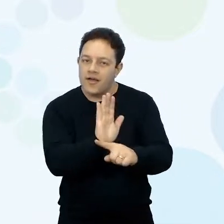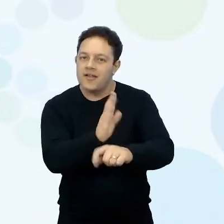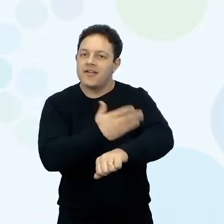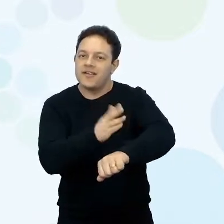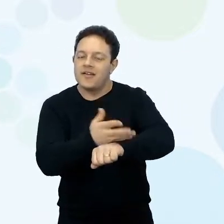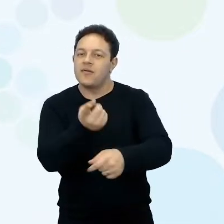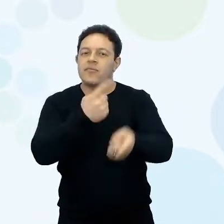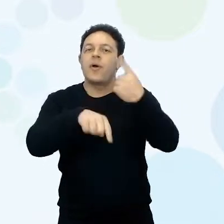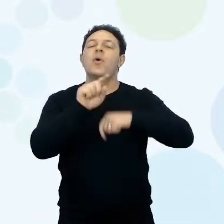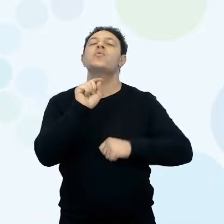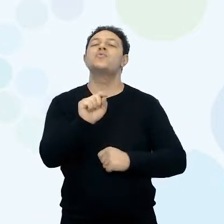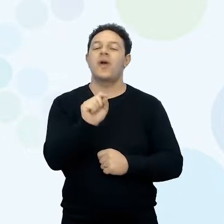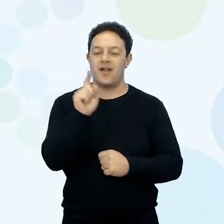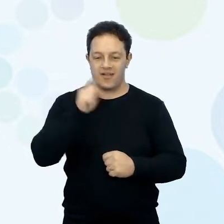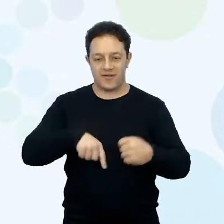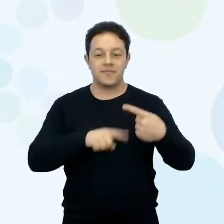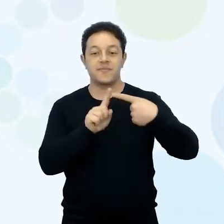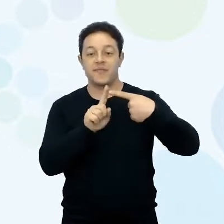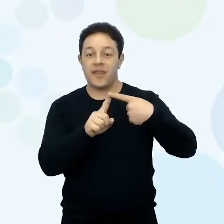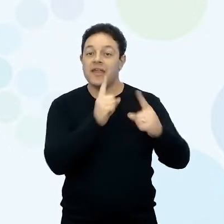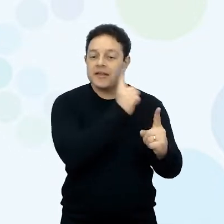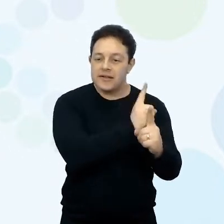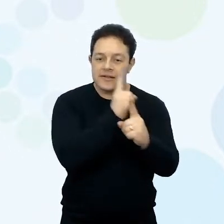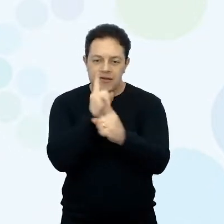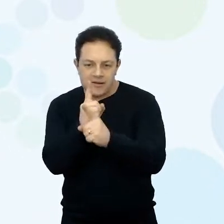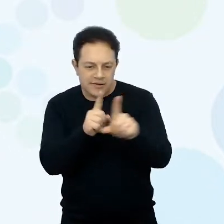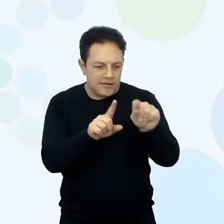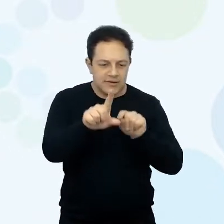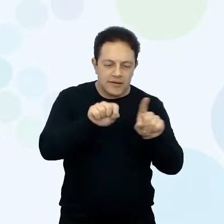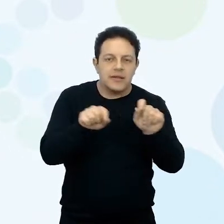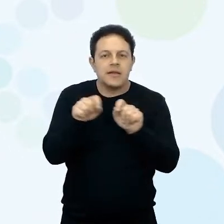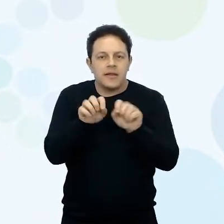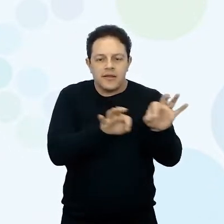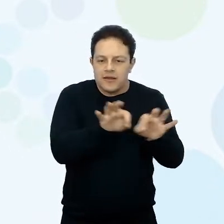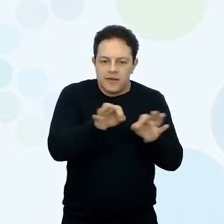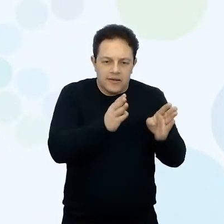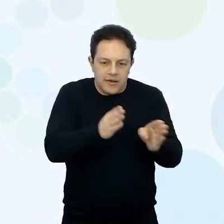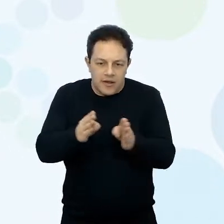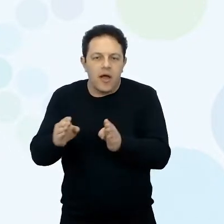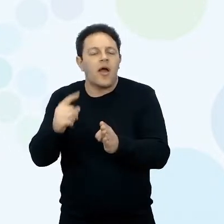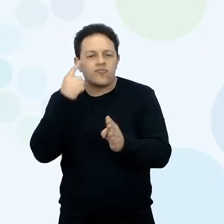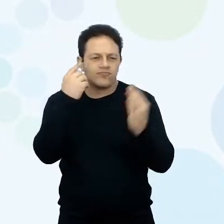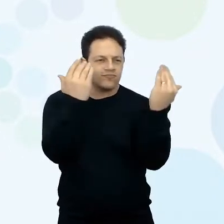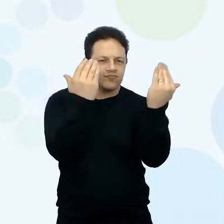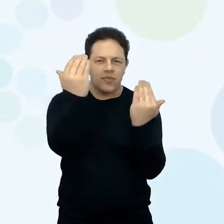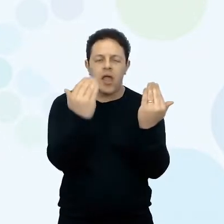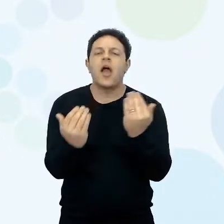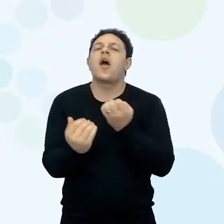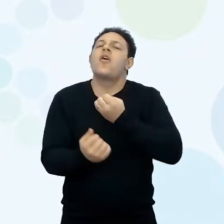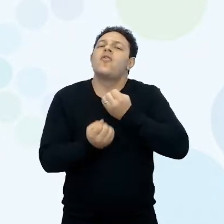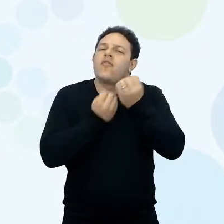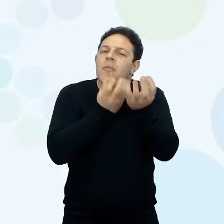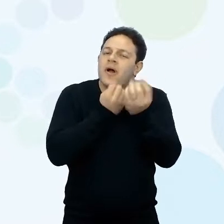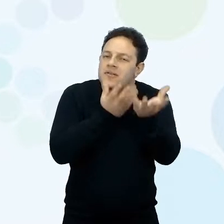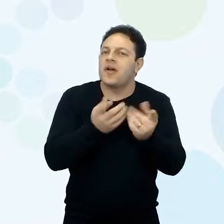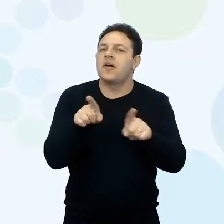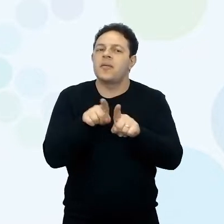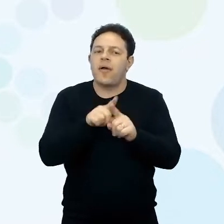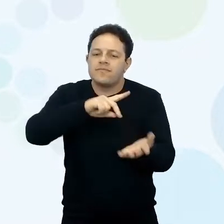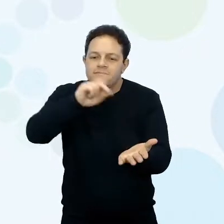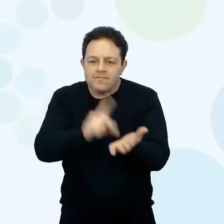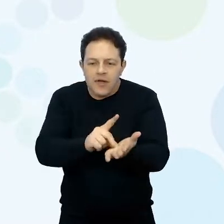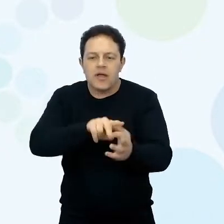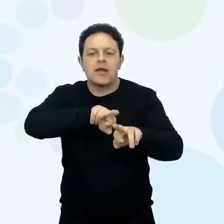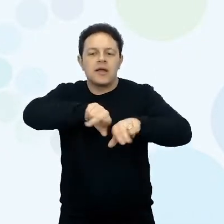Curricular Comum, que é identificar, selecionar, processar e analisar dados, fatos e